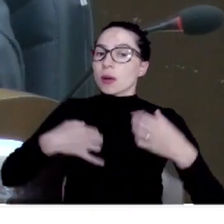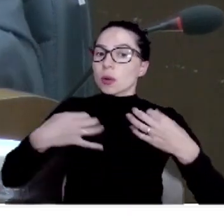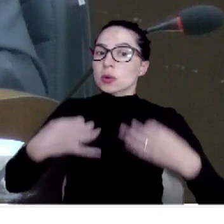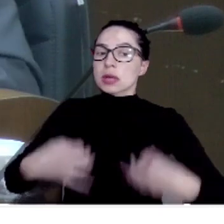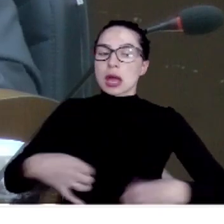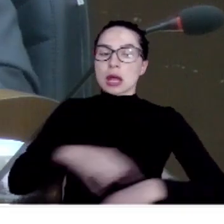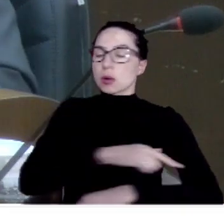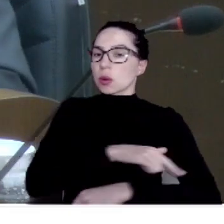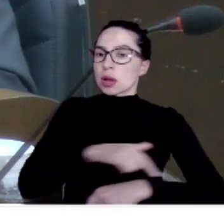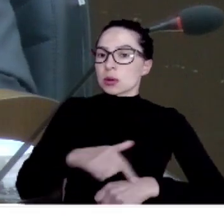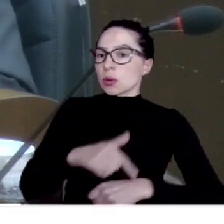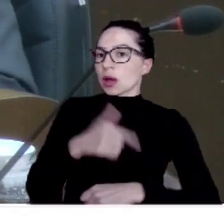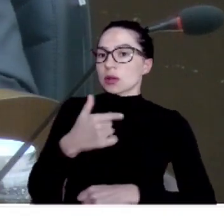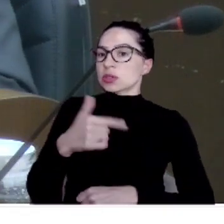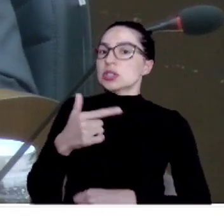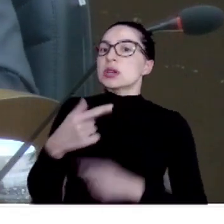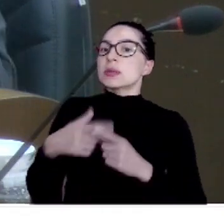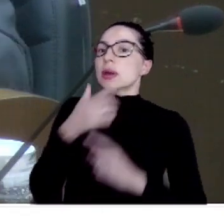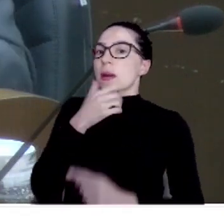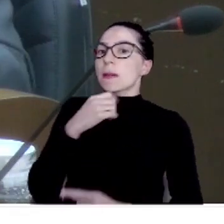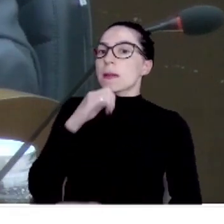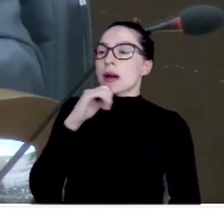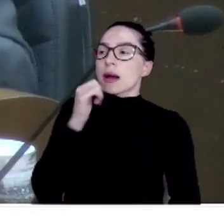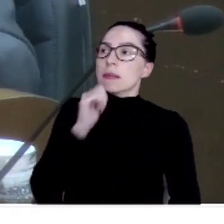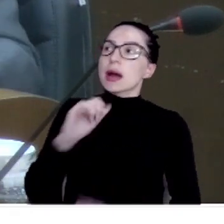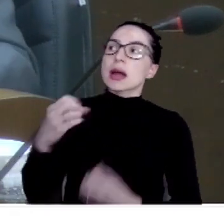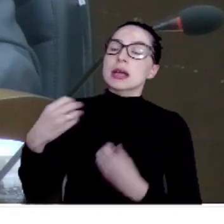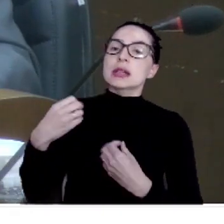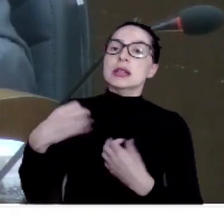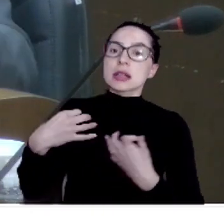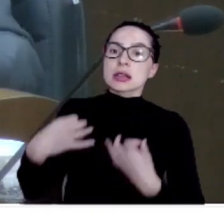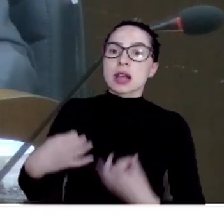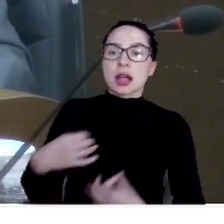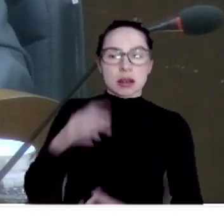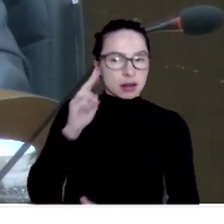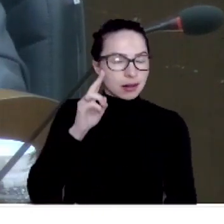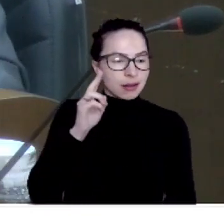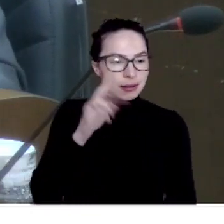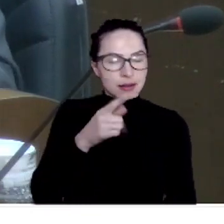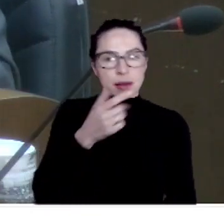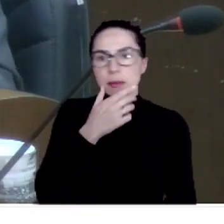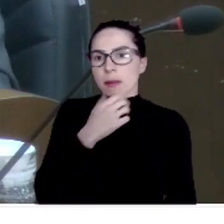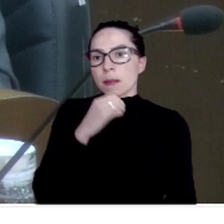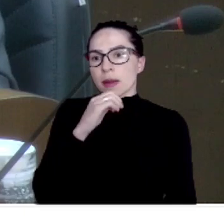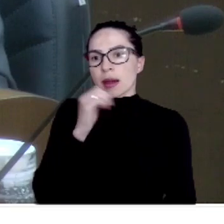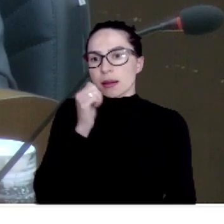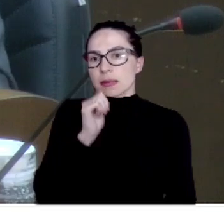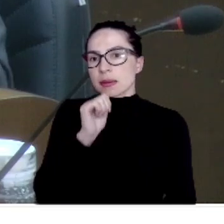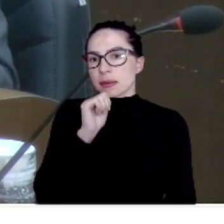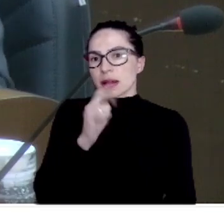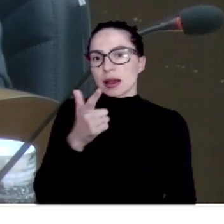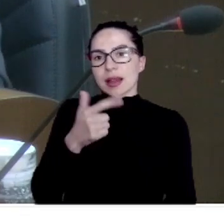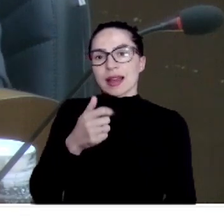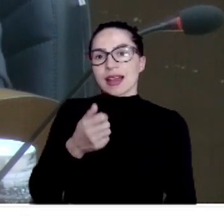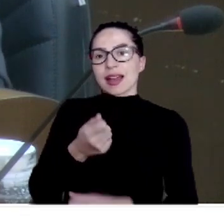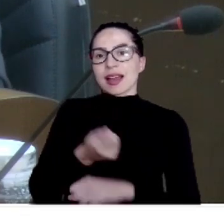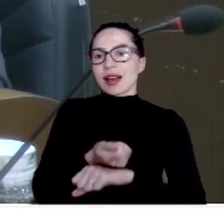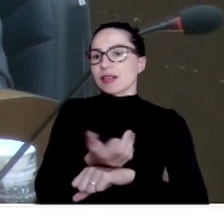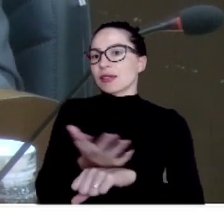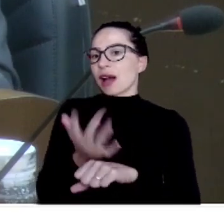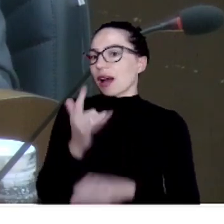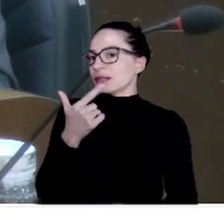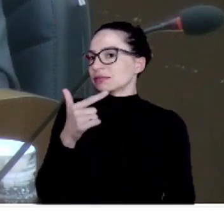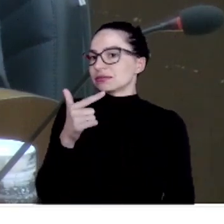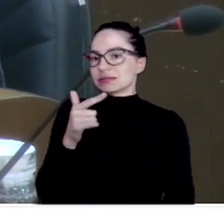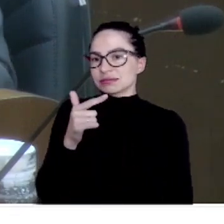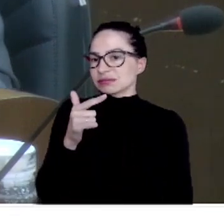que meus pais me deram. Lembrando, tanto meu pai quanto a minha mãe, dois analfabetos que sabiam que a escola